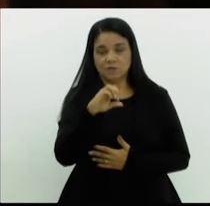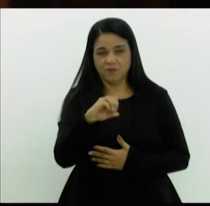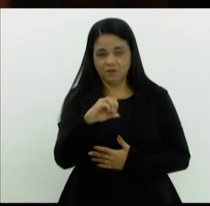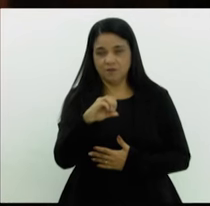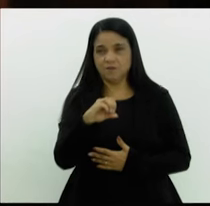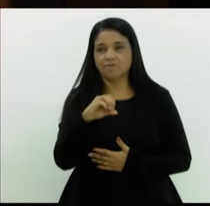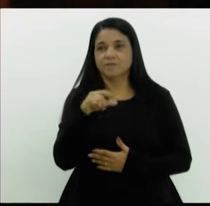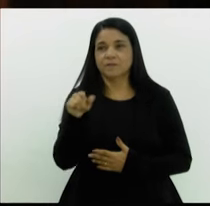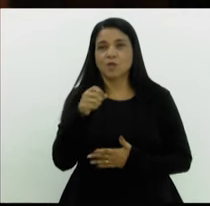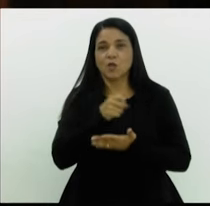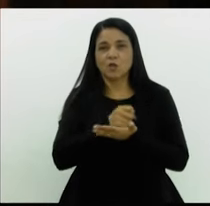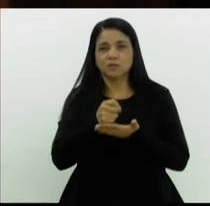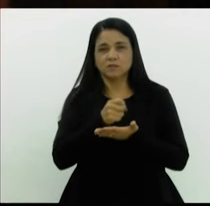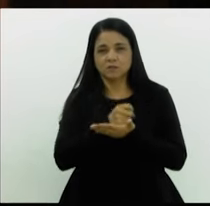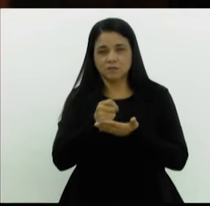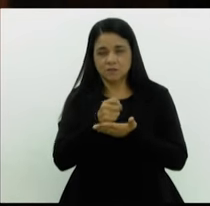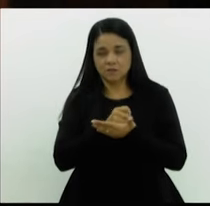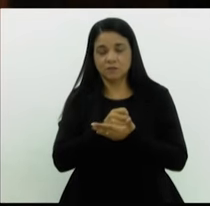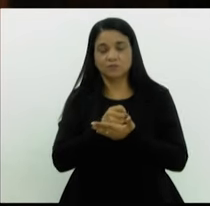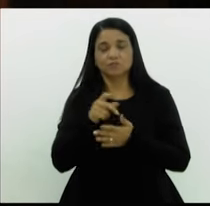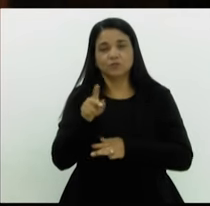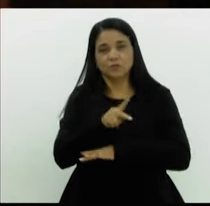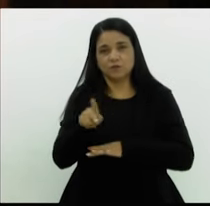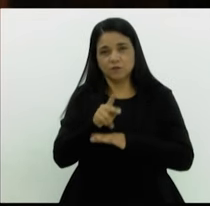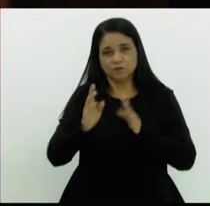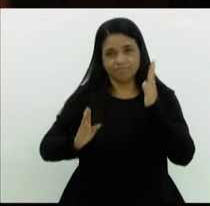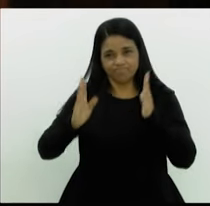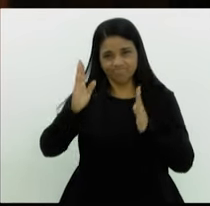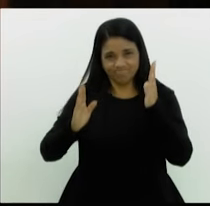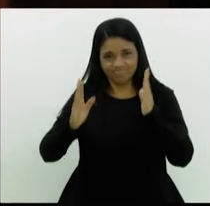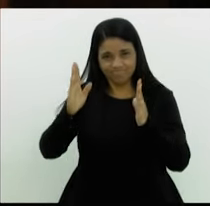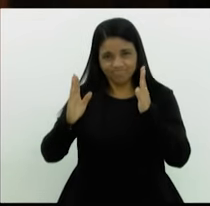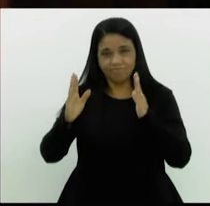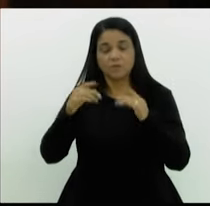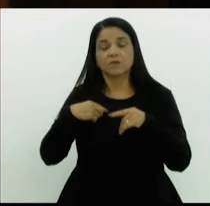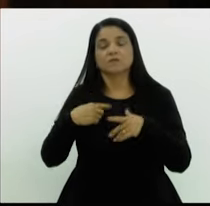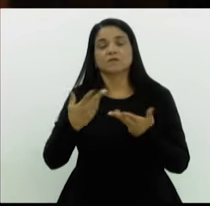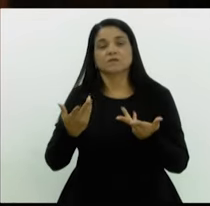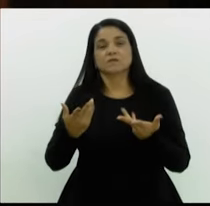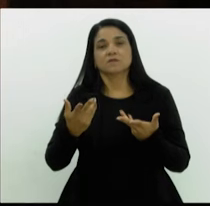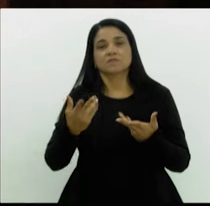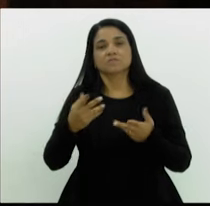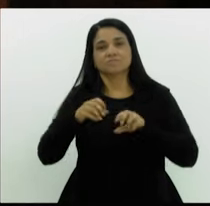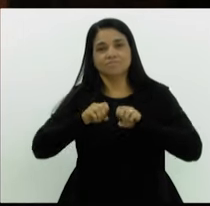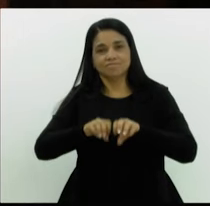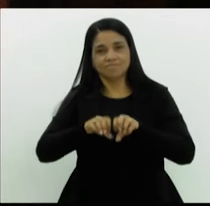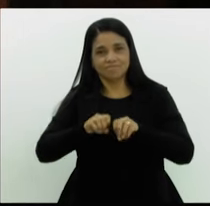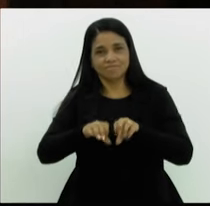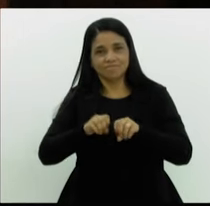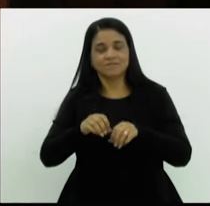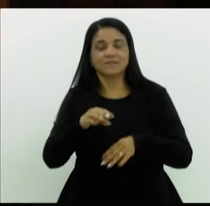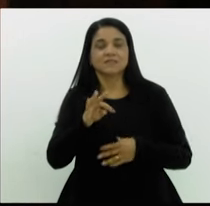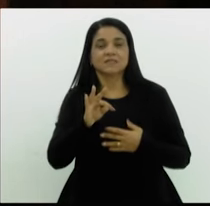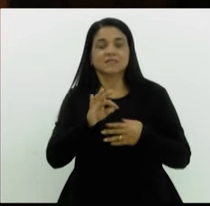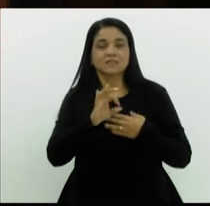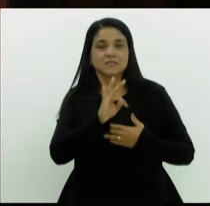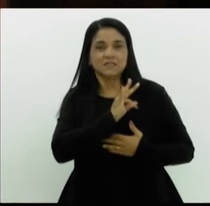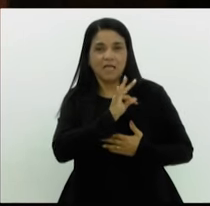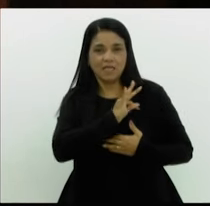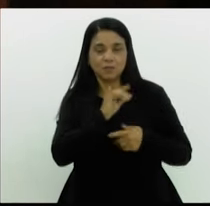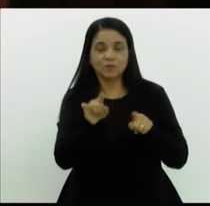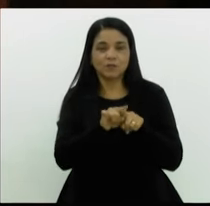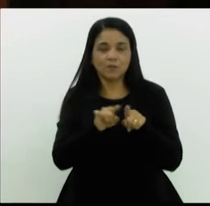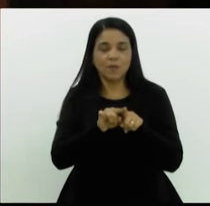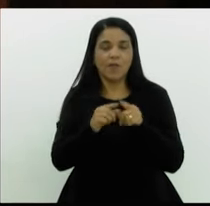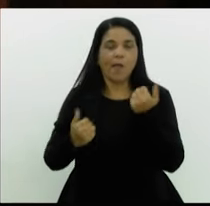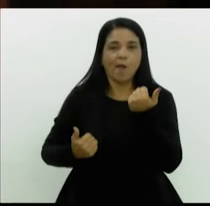que dispõe da contratação de pessoal por tempo determinado para o exercício do magistério, ensino técnico e demais funções de apoio à educação